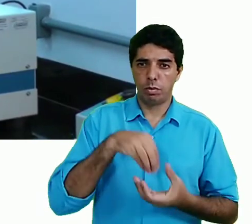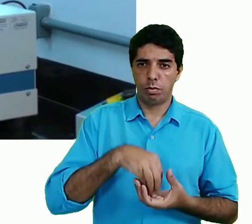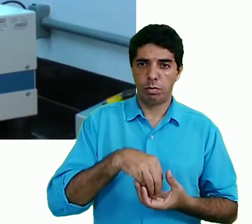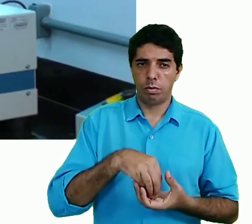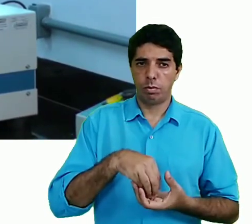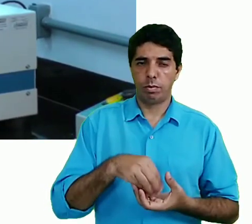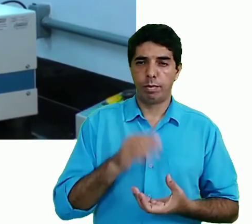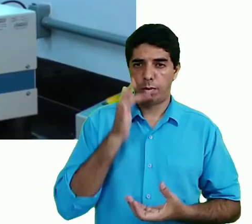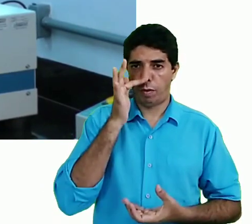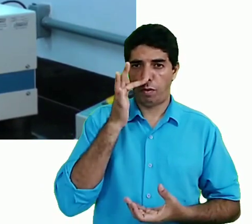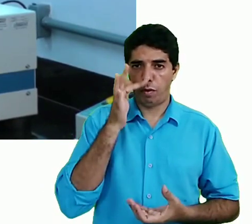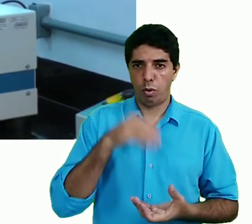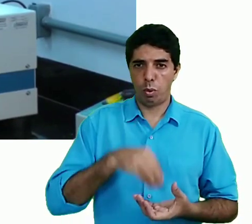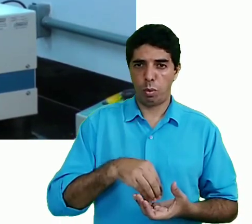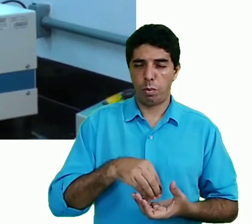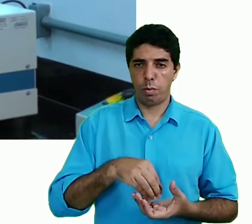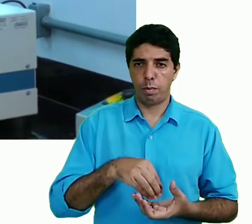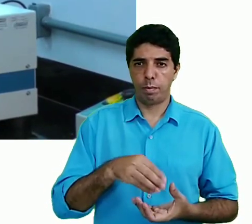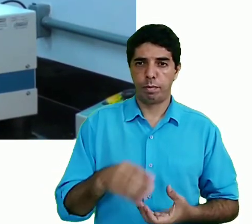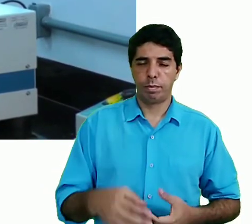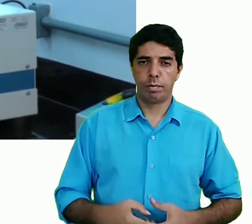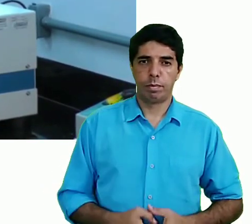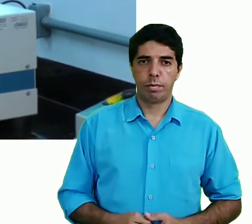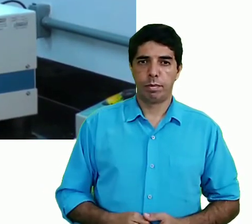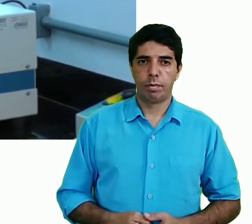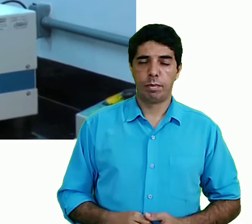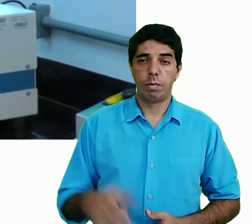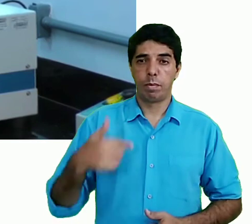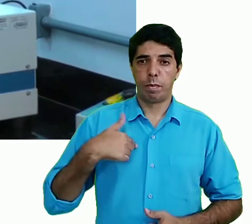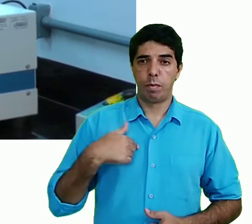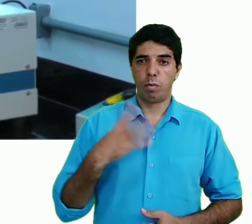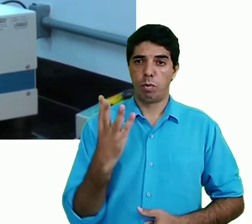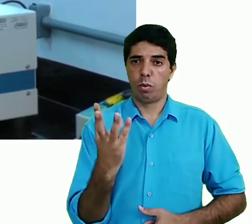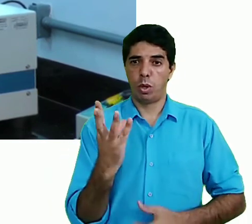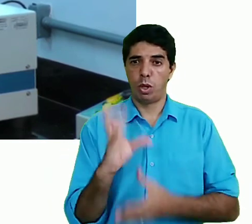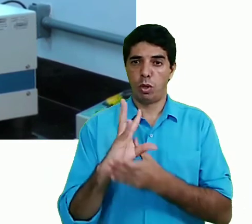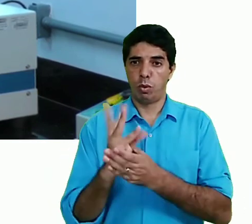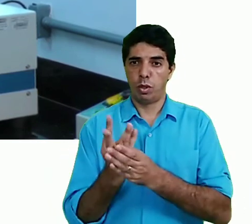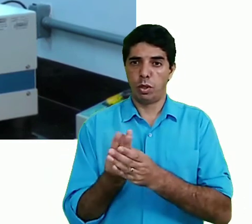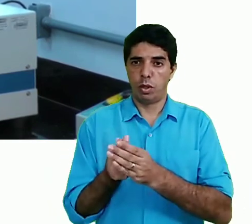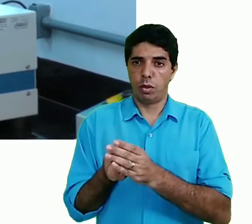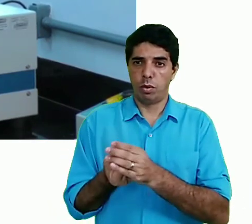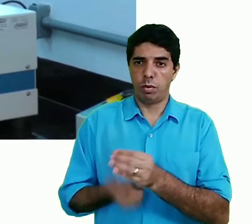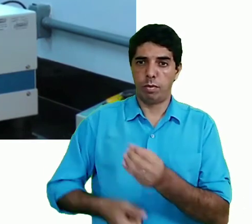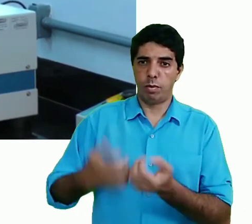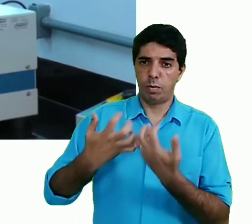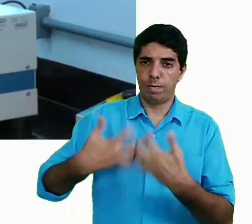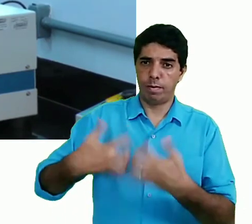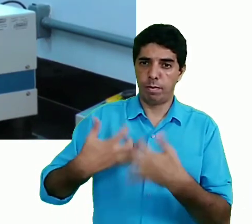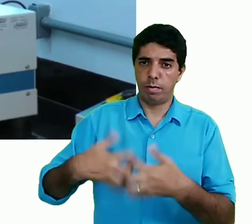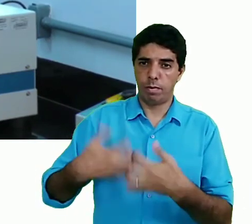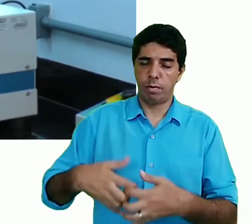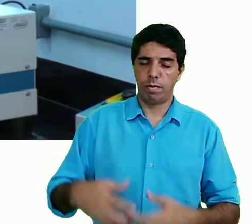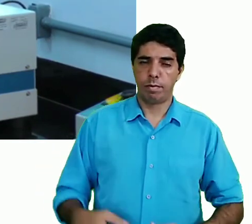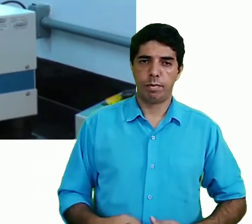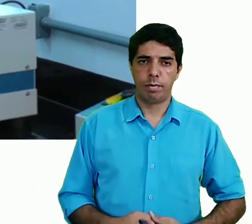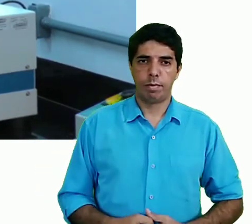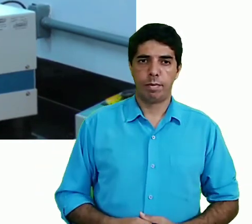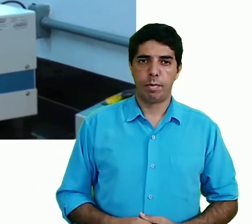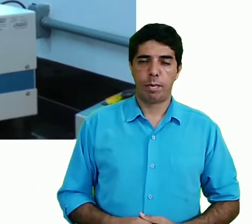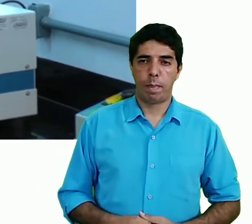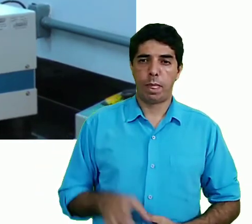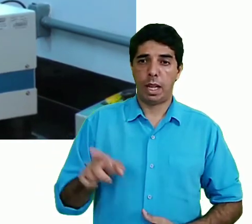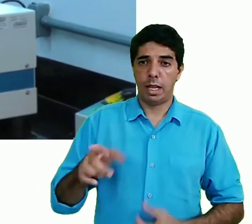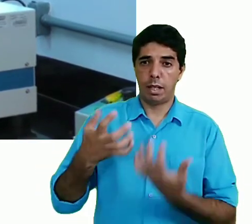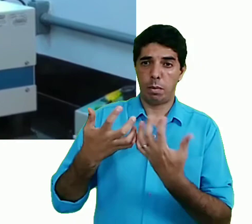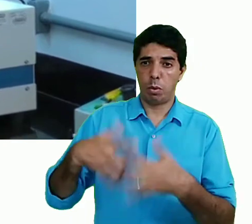que eu vou realizar o processo de trituração com o auxílio do moinho, tá? Então, nós temos o moinho aqui, esse